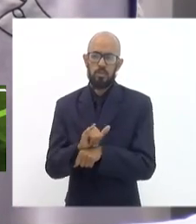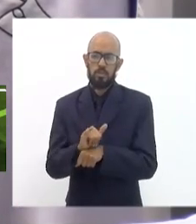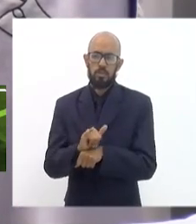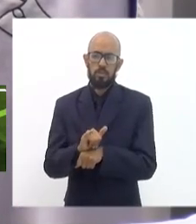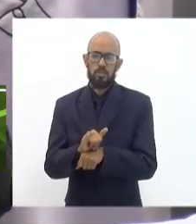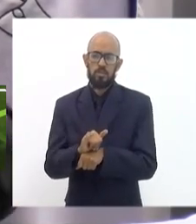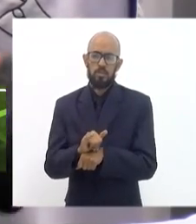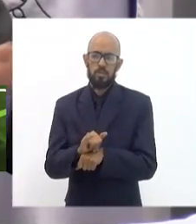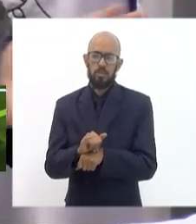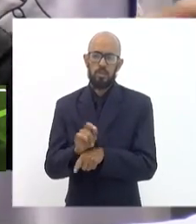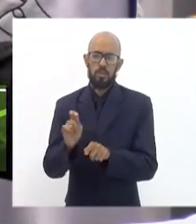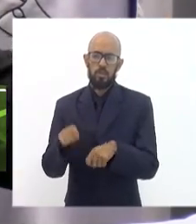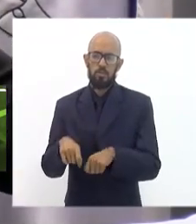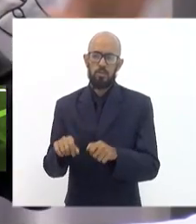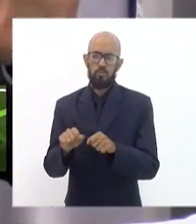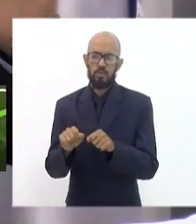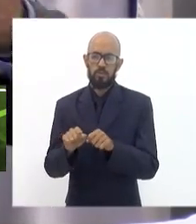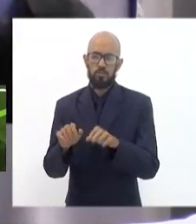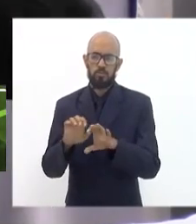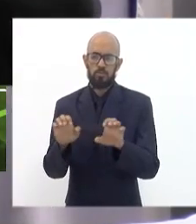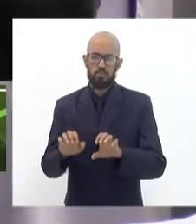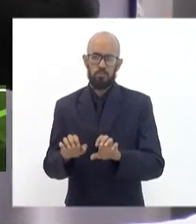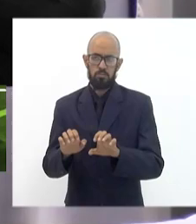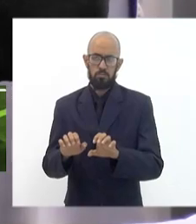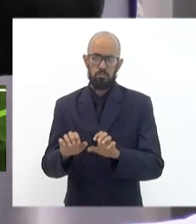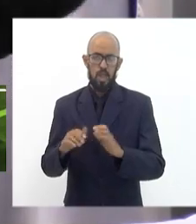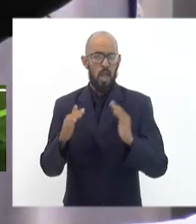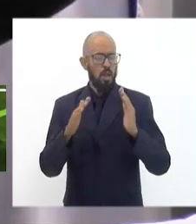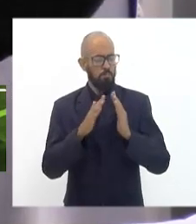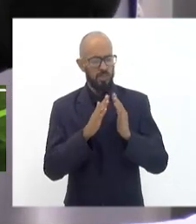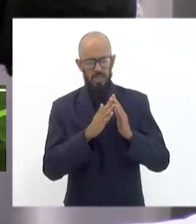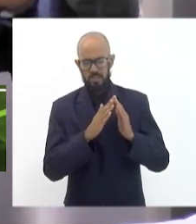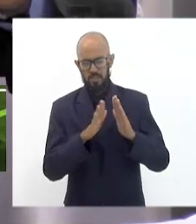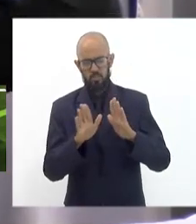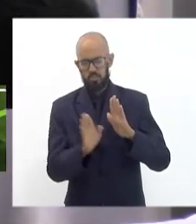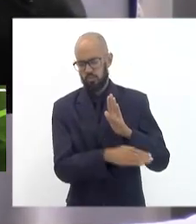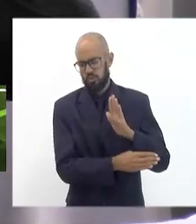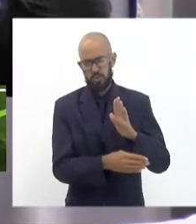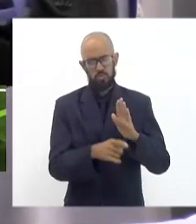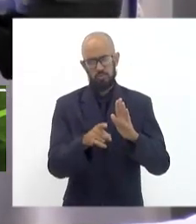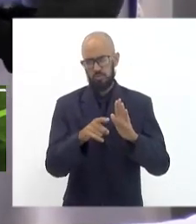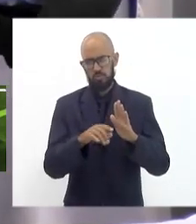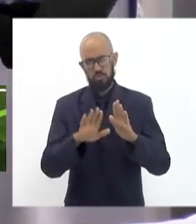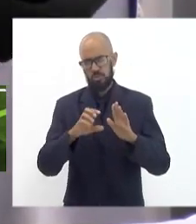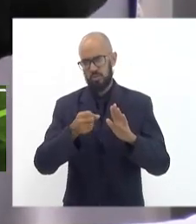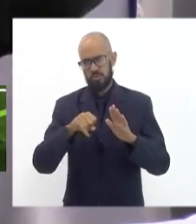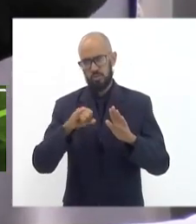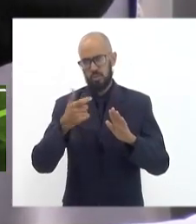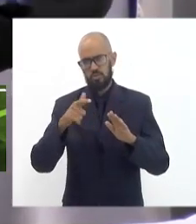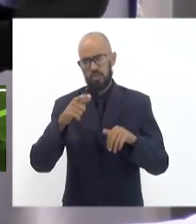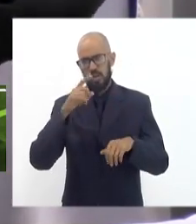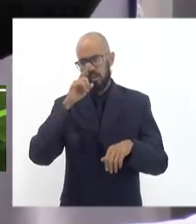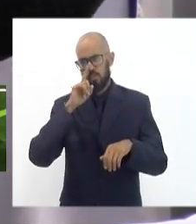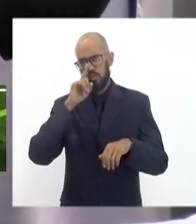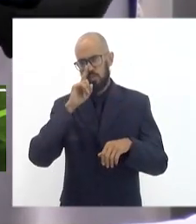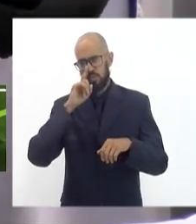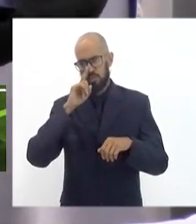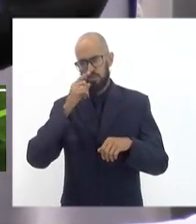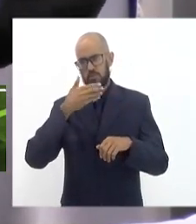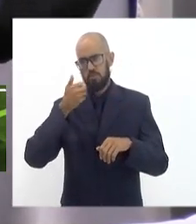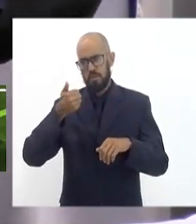que possa estruturar tinha nova área da Habitação habitação tirou de área de risco já ótimo tá